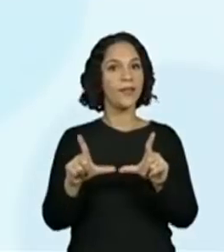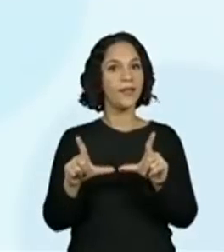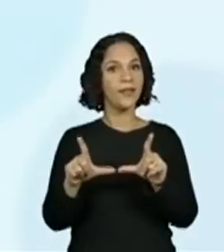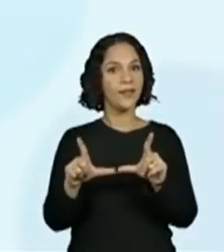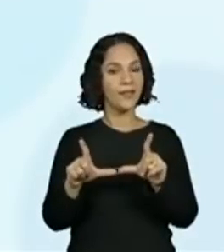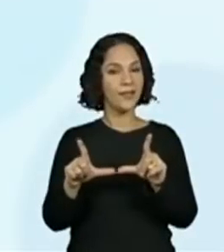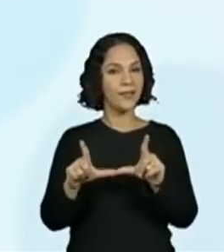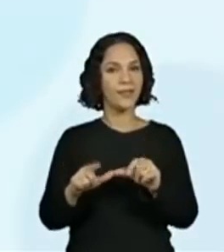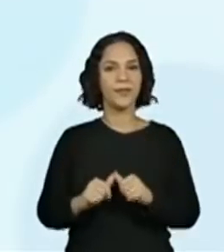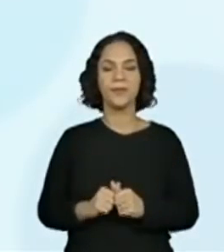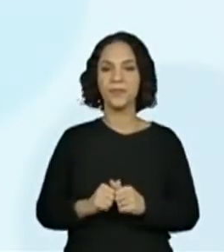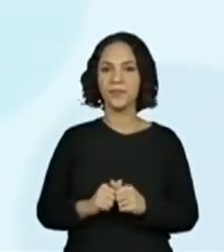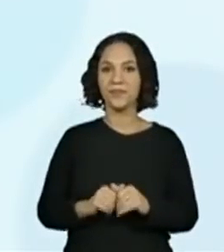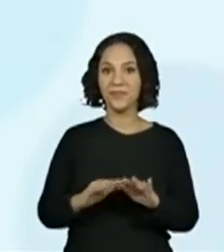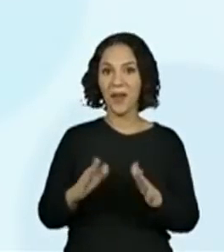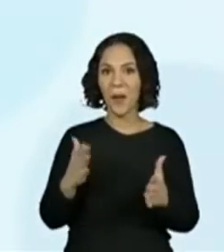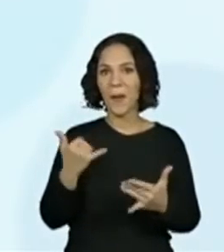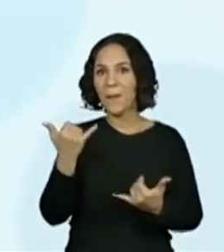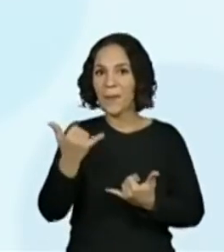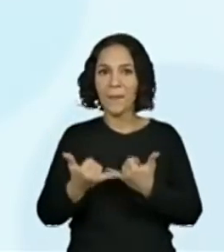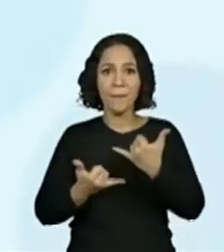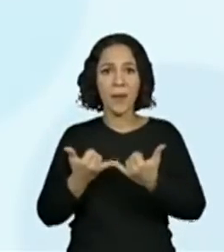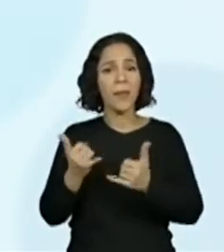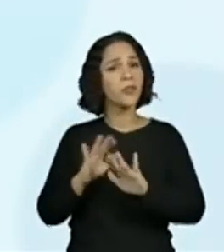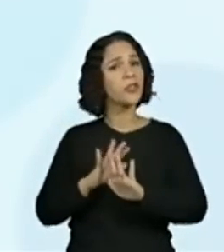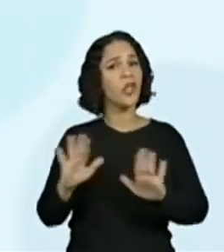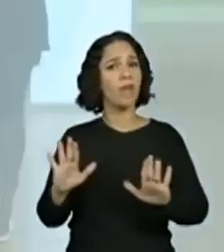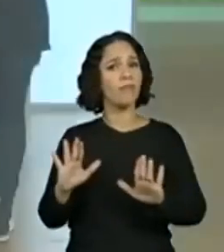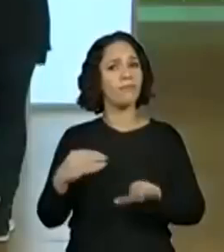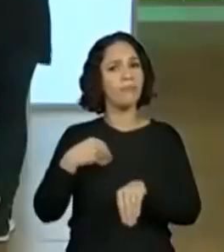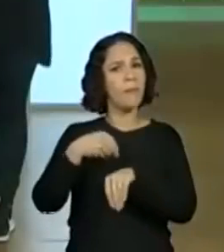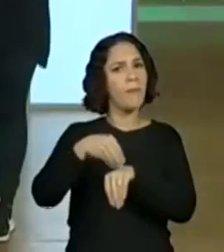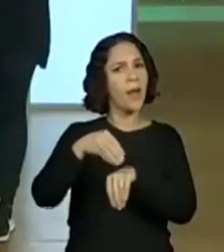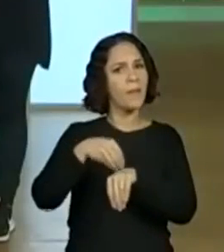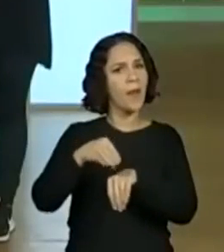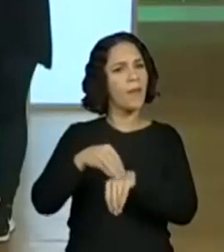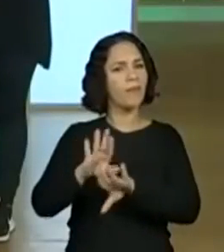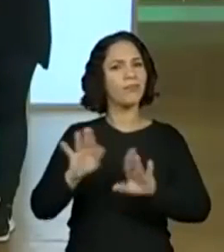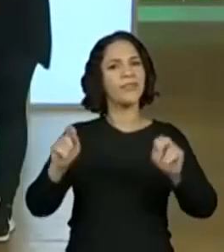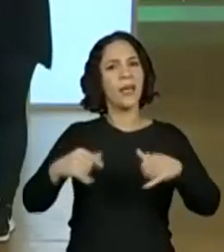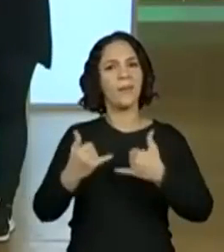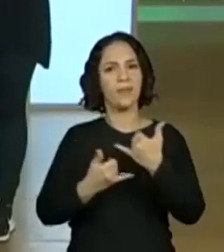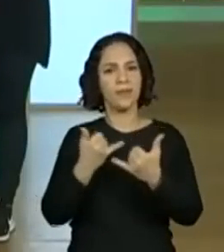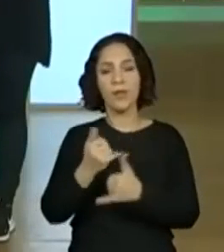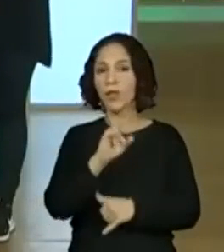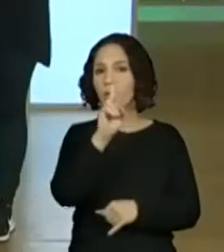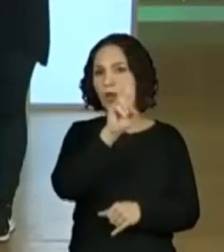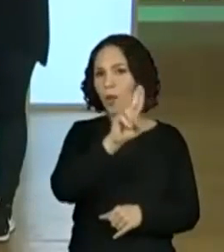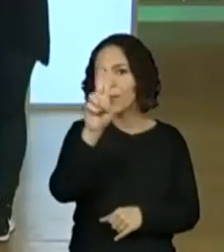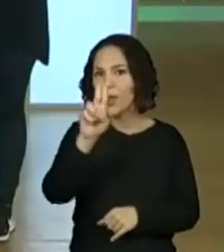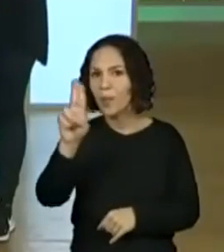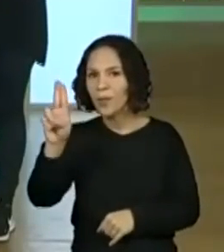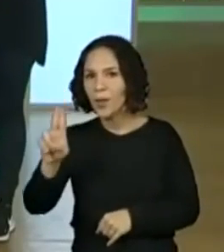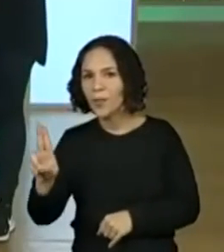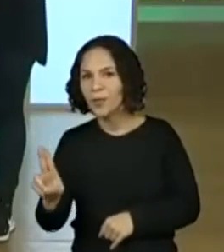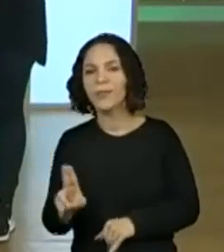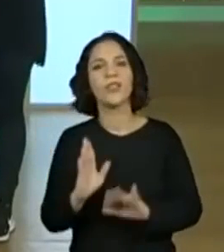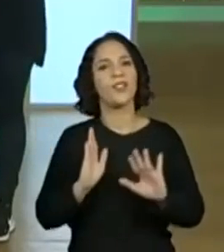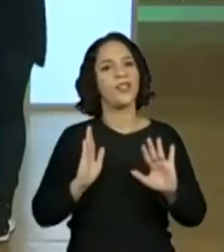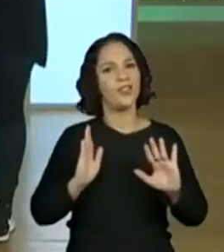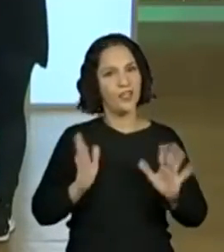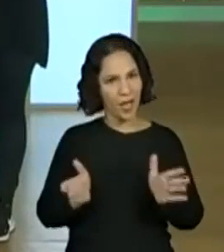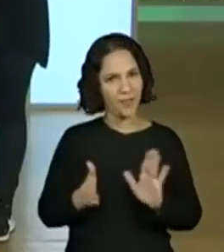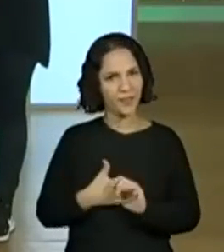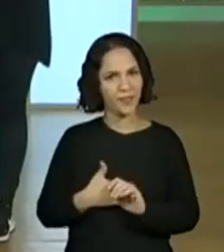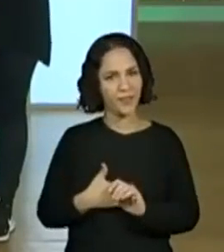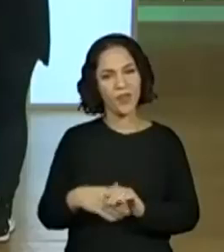quadrado. Para a gente brincar, basta isso hoje, não é verdade? Isso aprendemos mesmo. Os nomes, olhamos